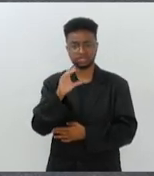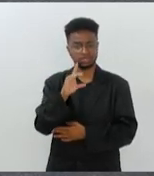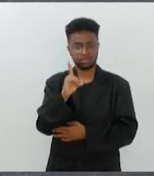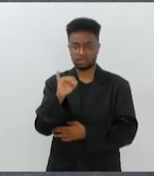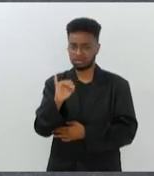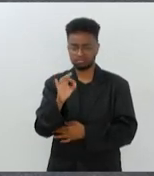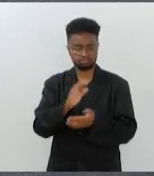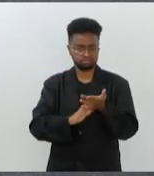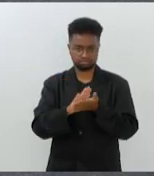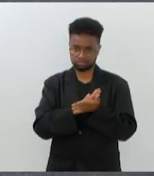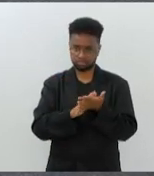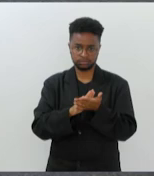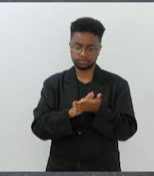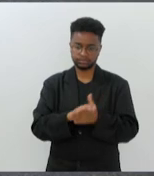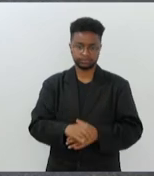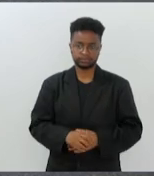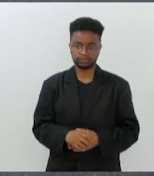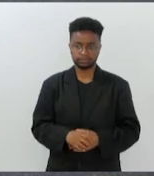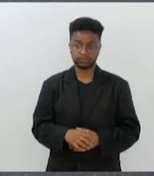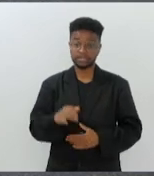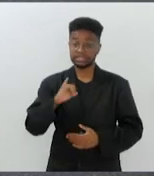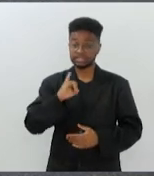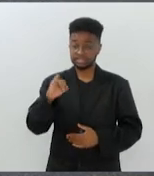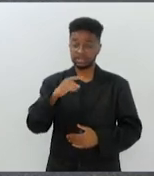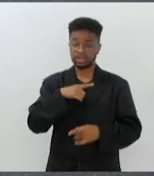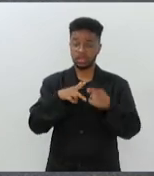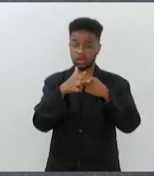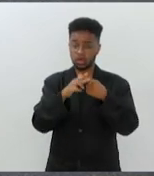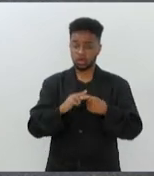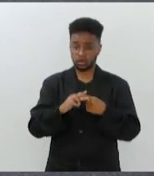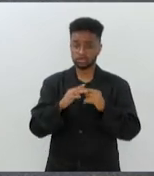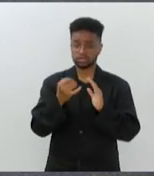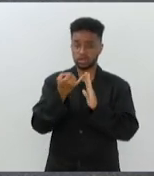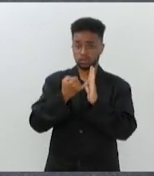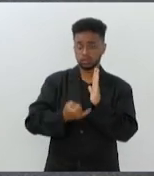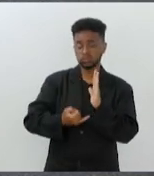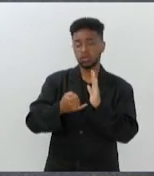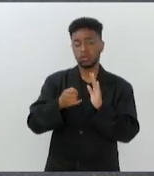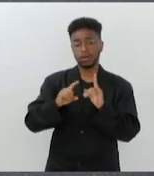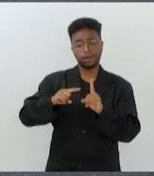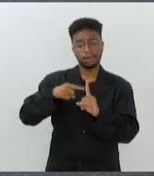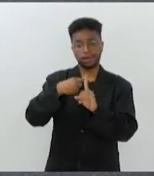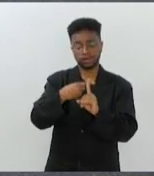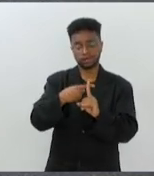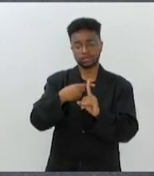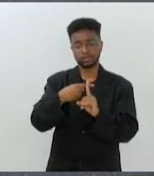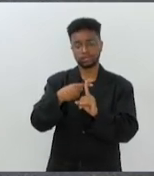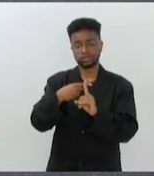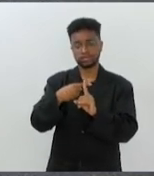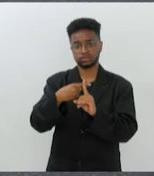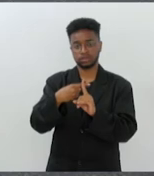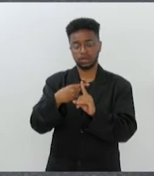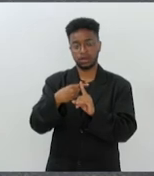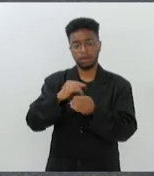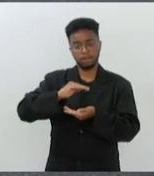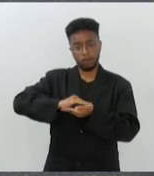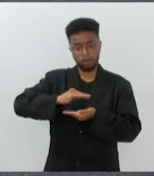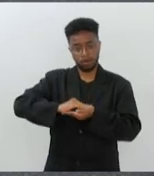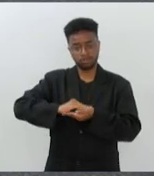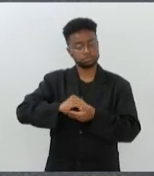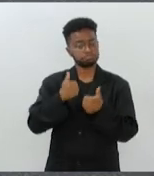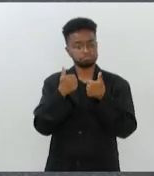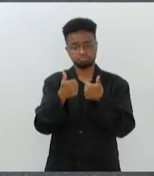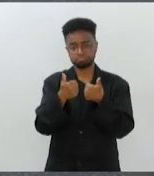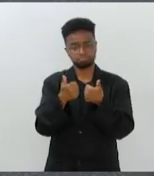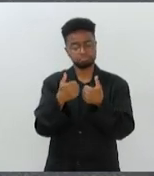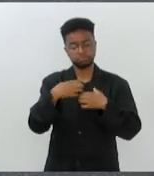CDI. Se eu tiver a correção monetária, mas o juro da poupança, eu já